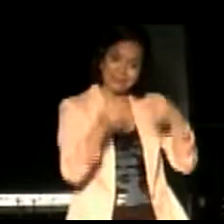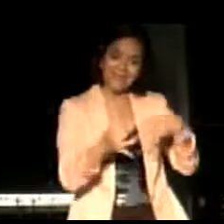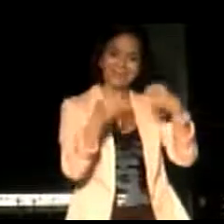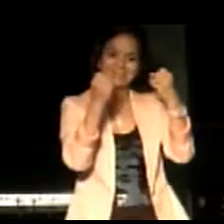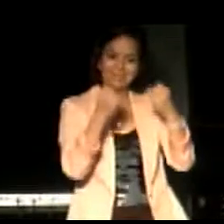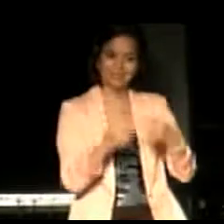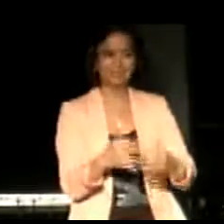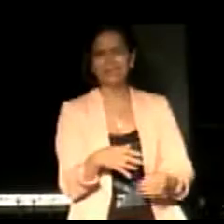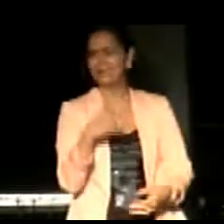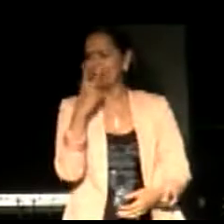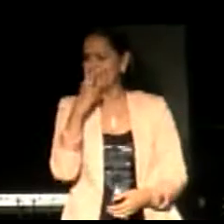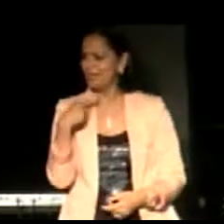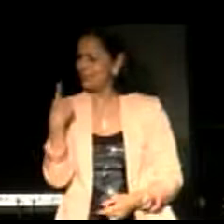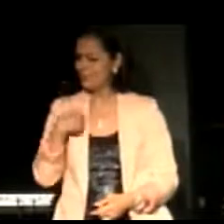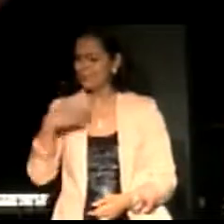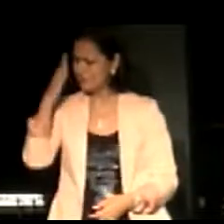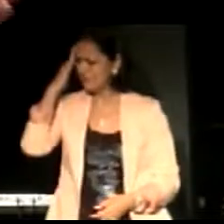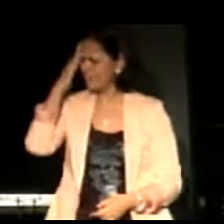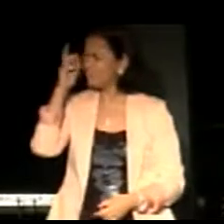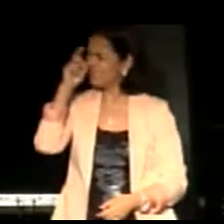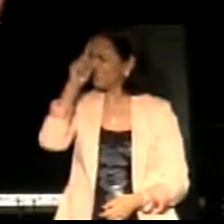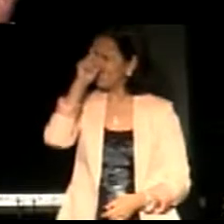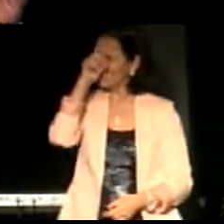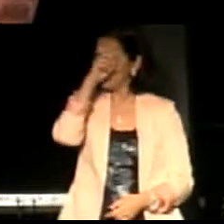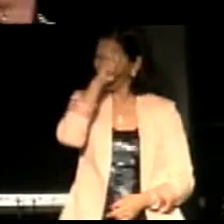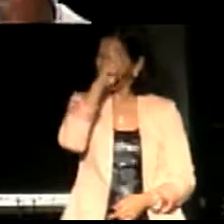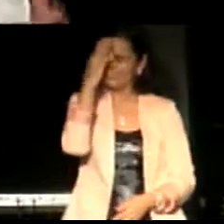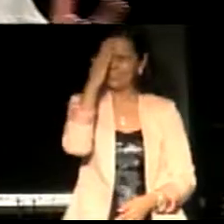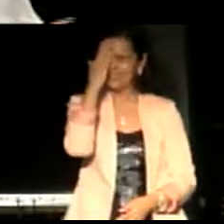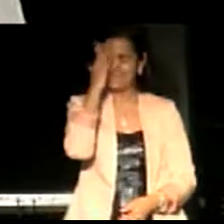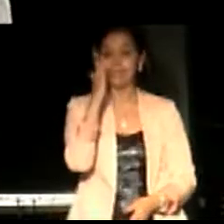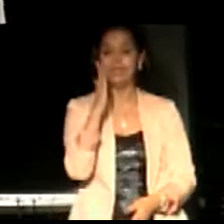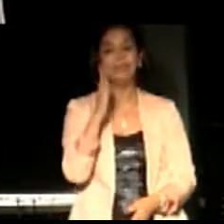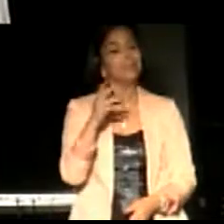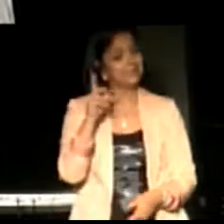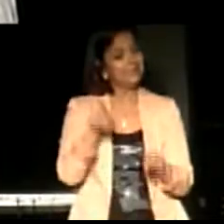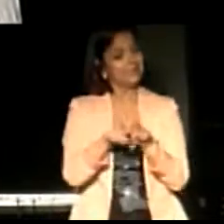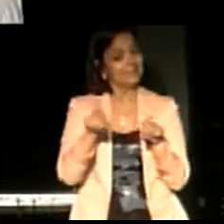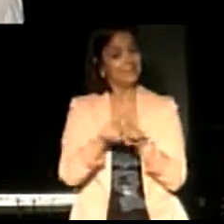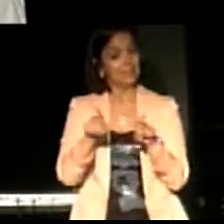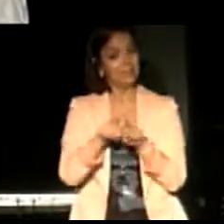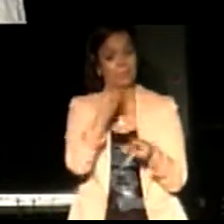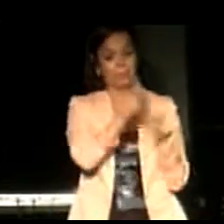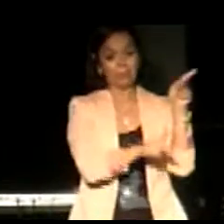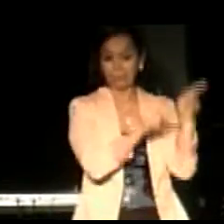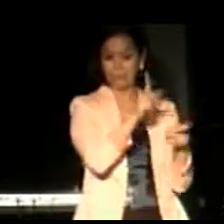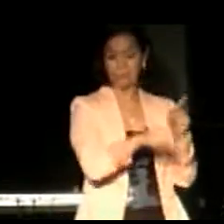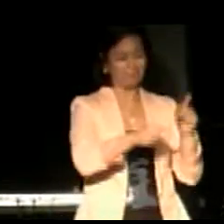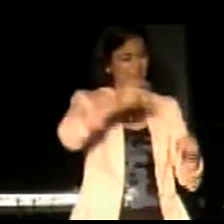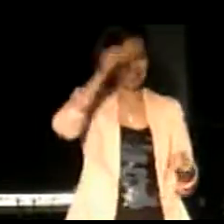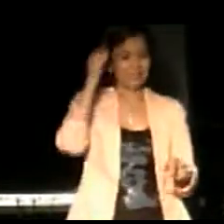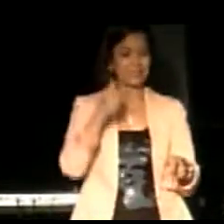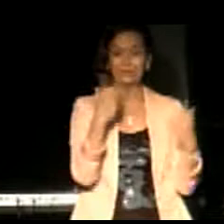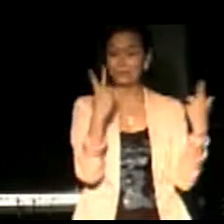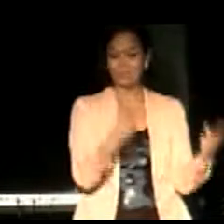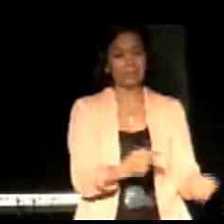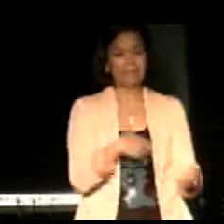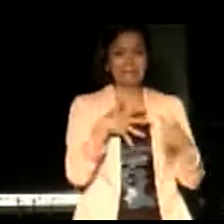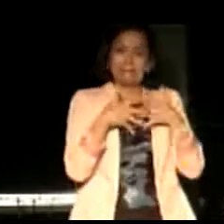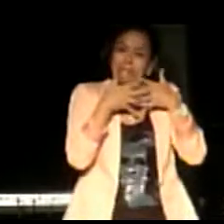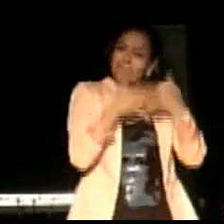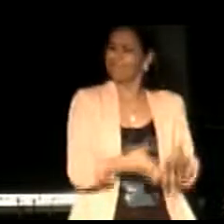parece que dá um nó na nossa mente. É difícil entender isso, e foi difícil para o povo daquela época.